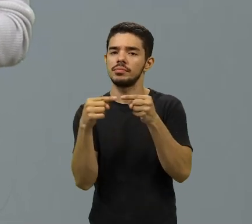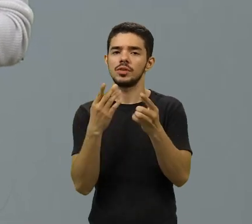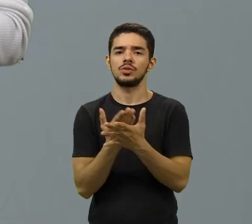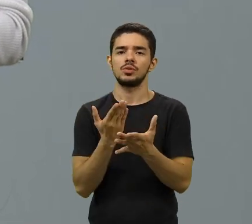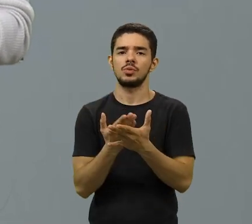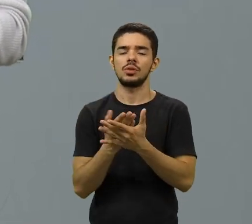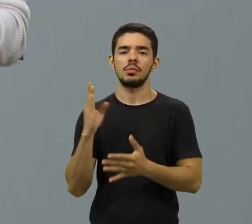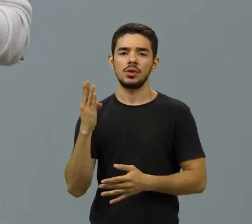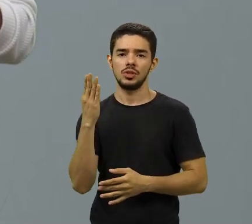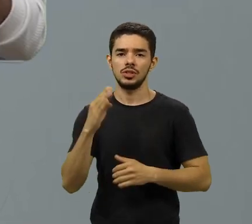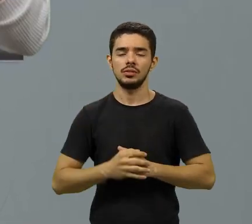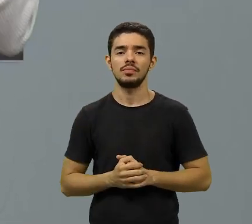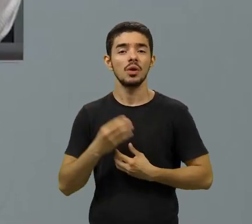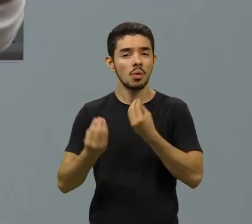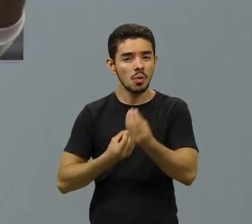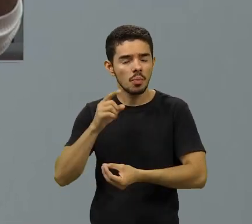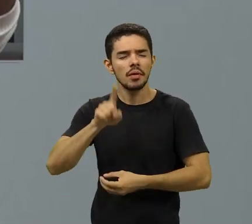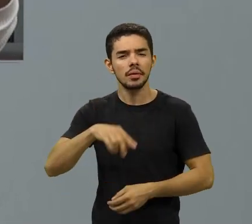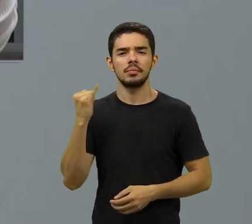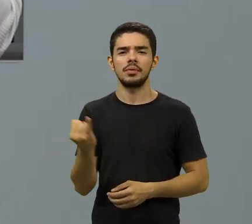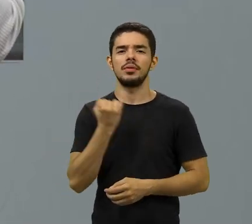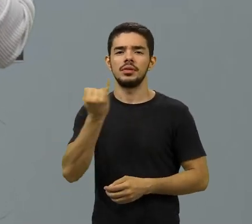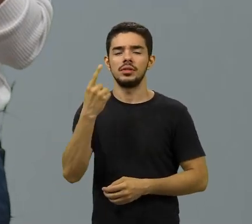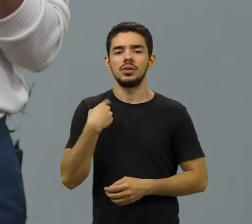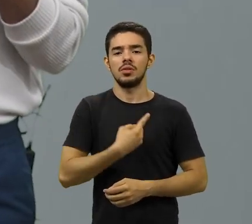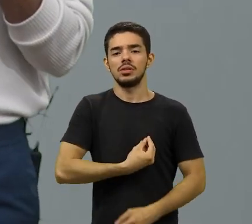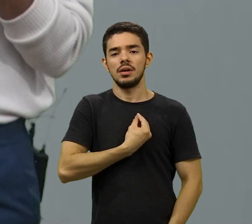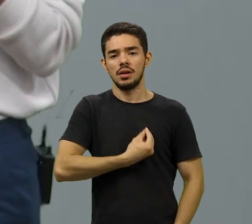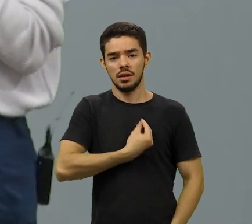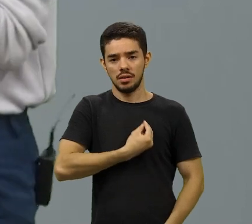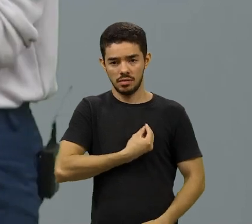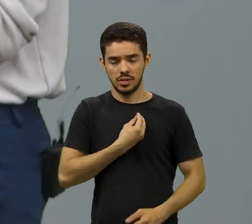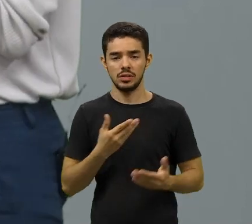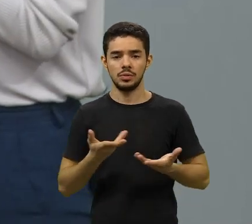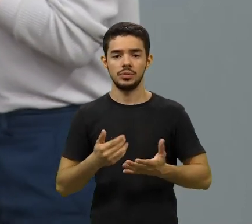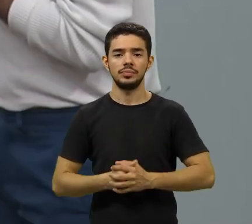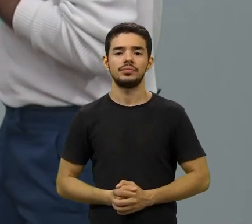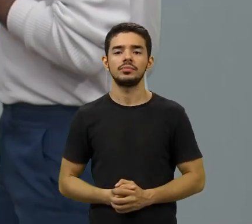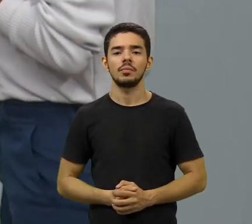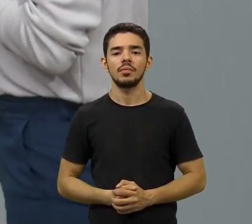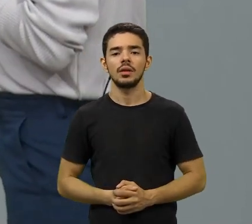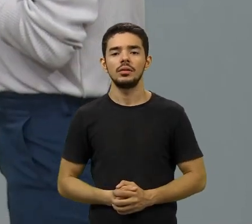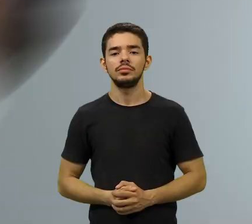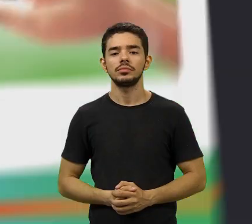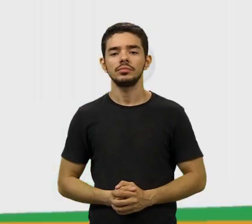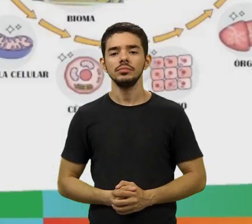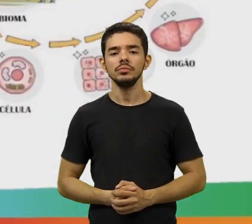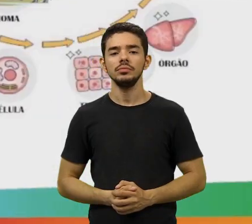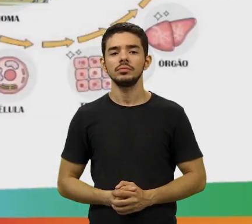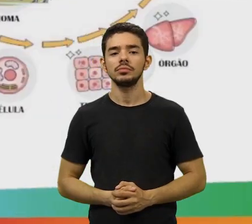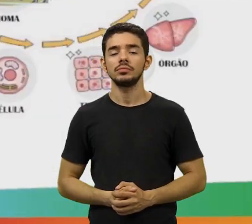da ecologia e como é que eles são tão importantes para a nossa vida na atualidade.